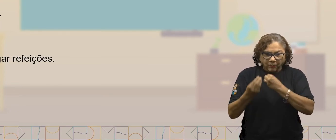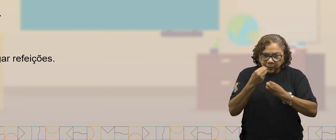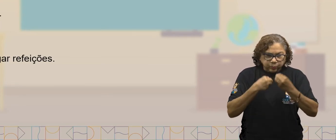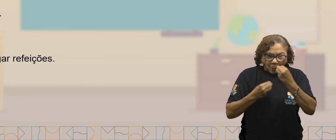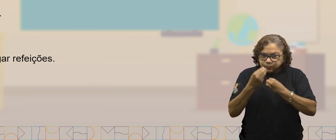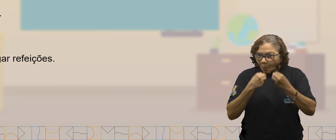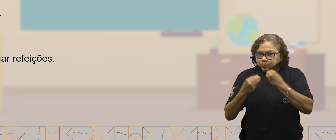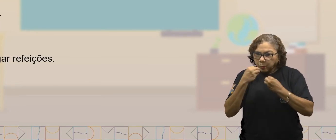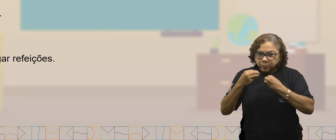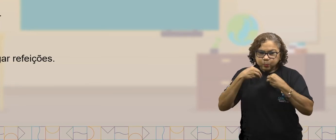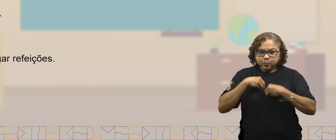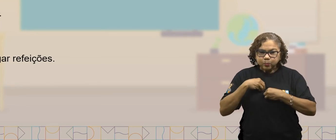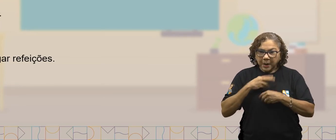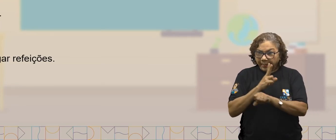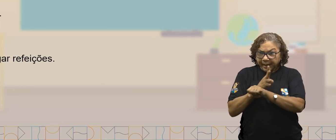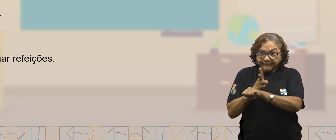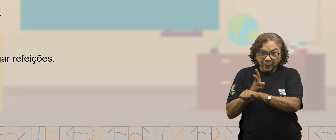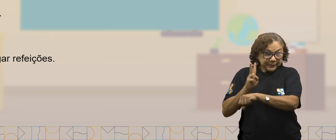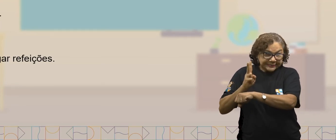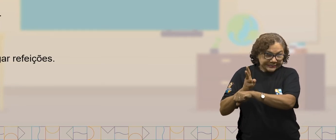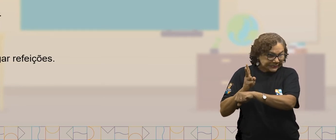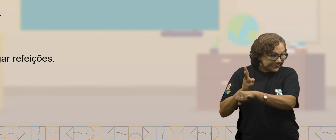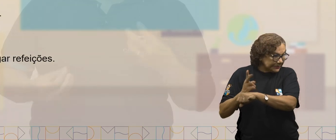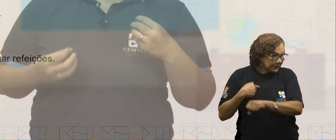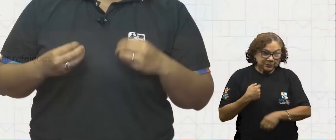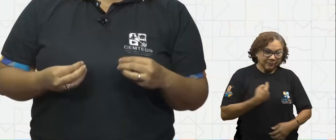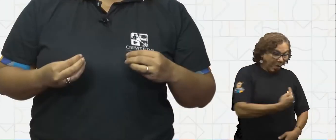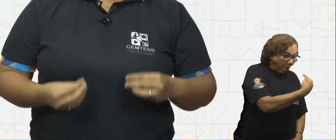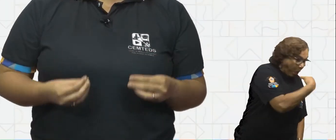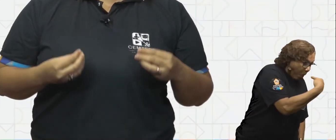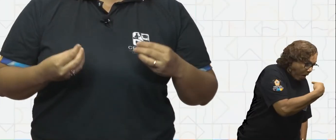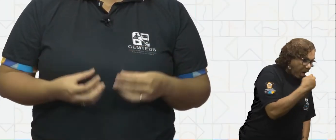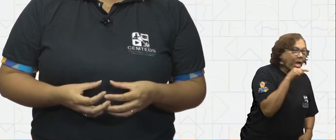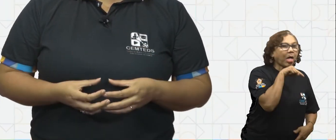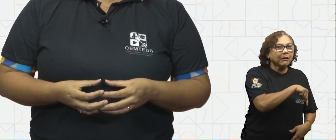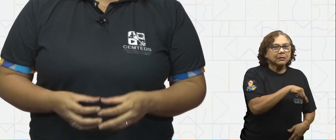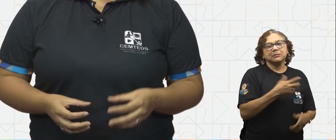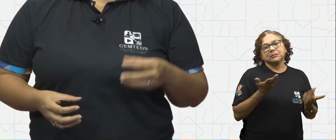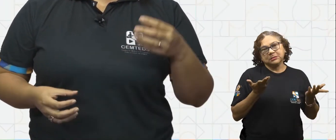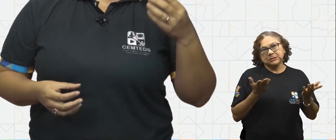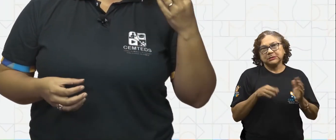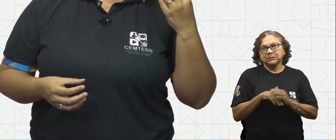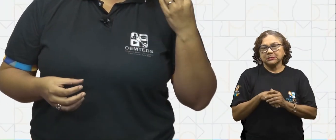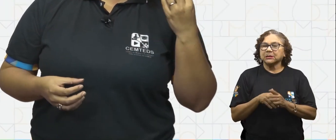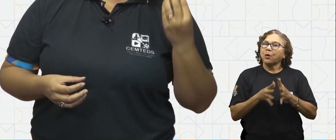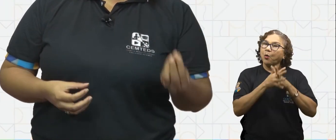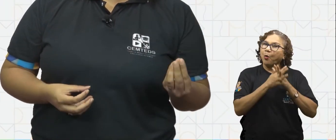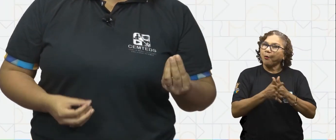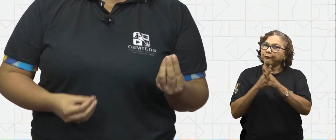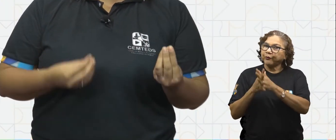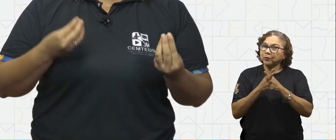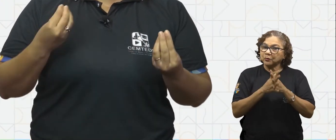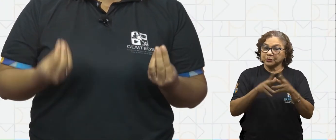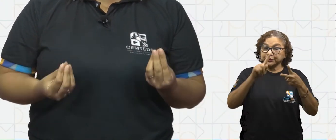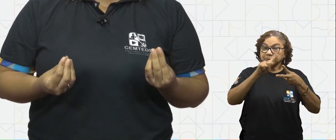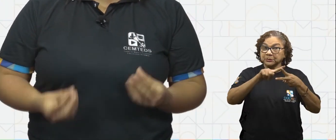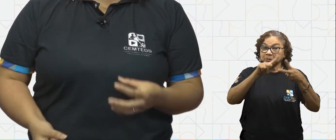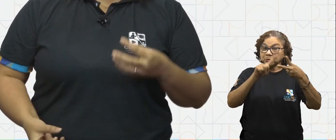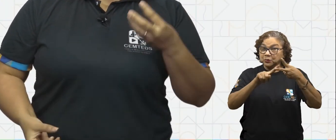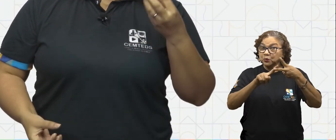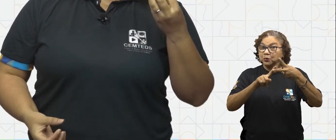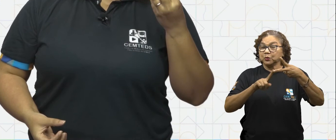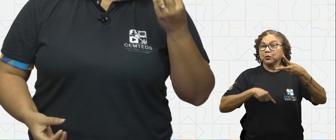provocam vômito e aí com isso vão emagrecendo. Uma questão que as pessoas confundem muito é a diferença entre anorexia e